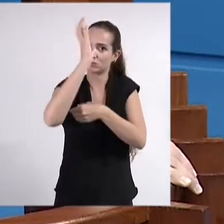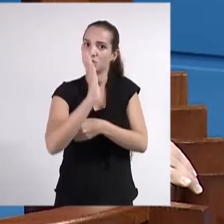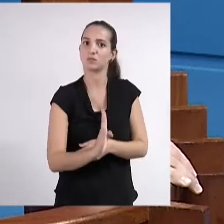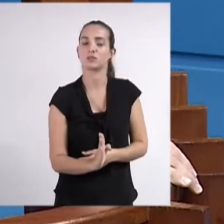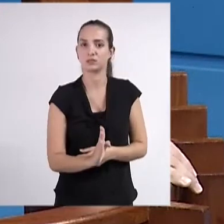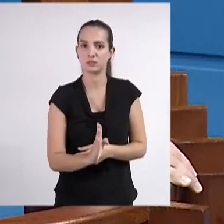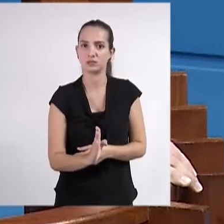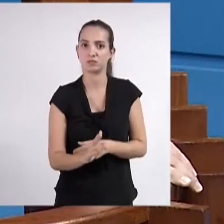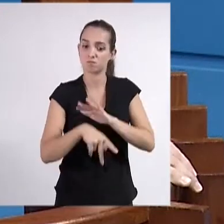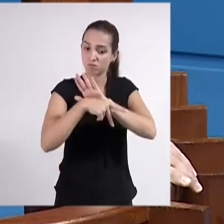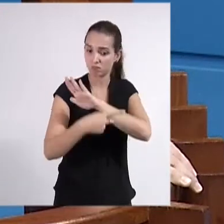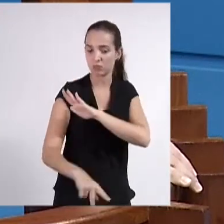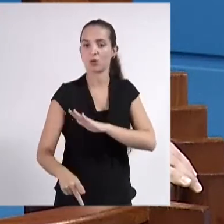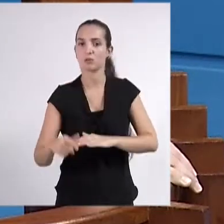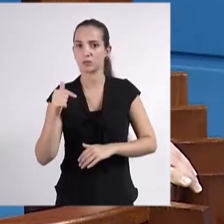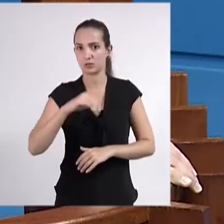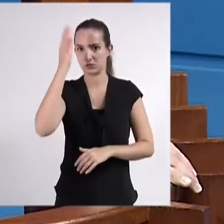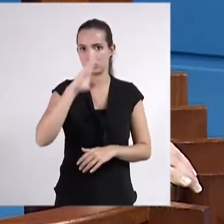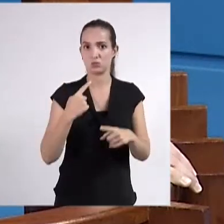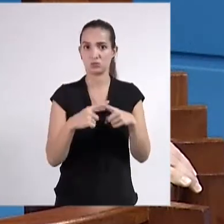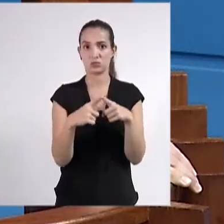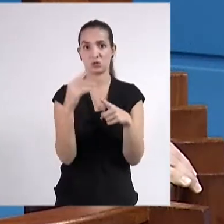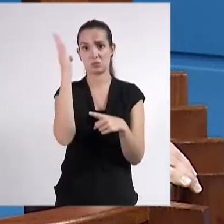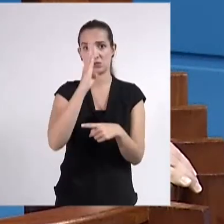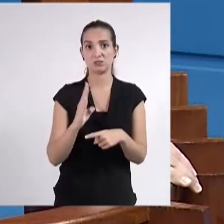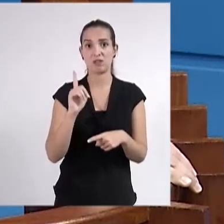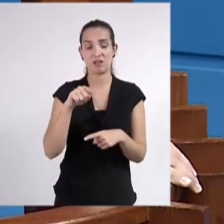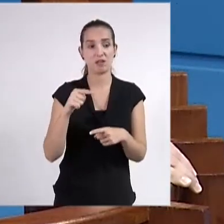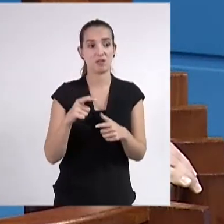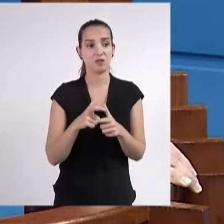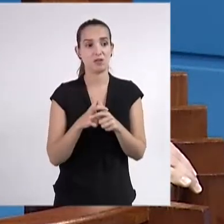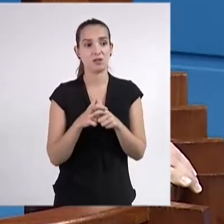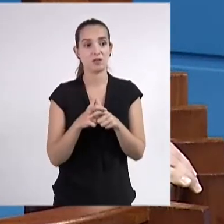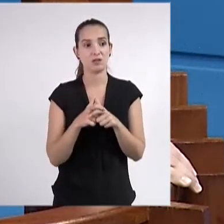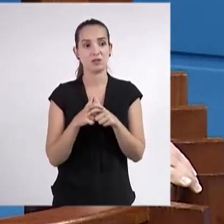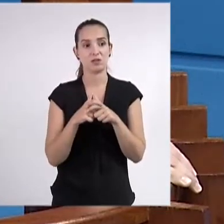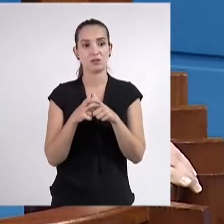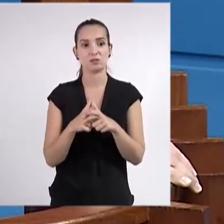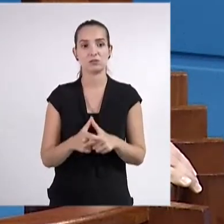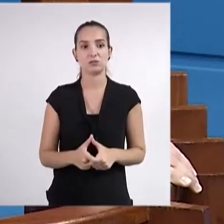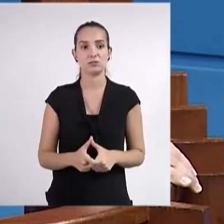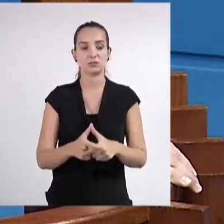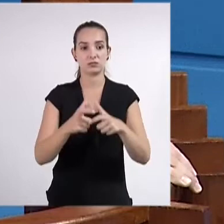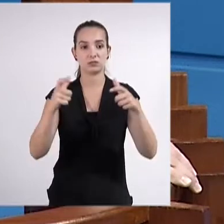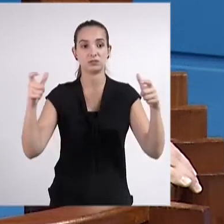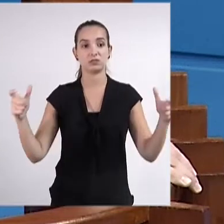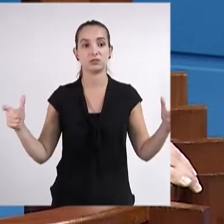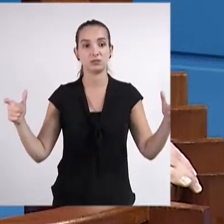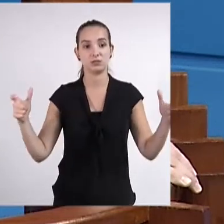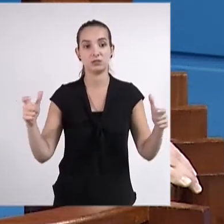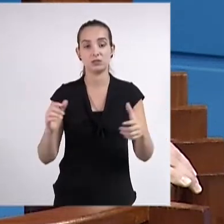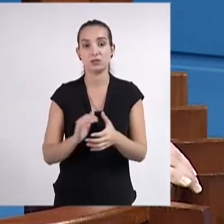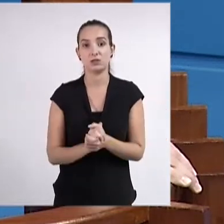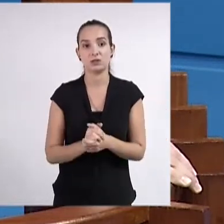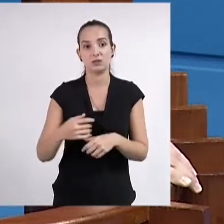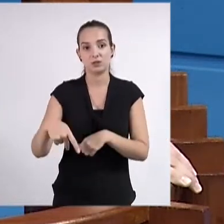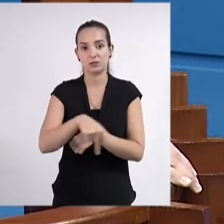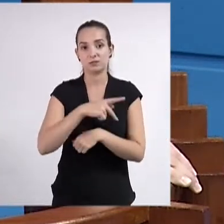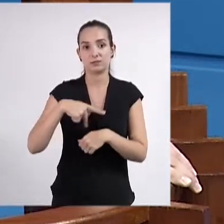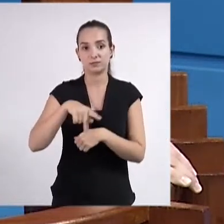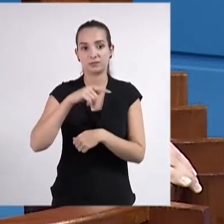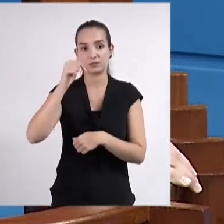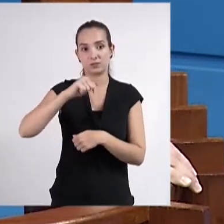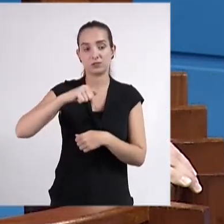preciso entender que o Brasil é um dos maiores países, se não o maior país da América Latina. O que mais nós